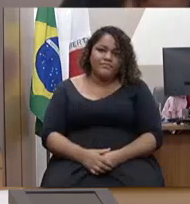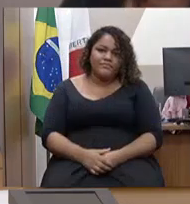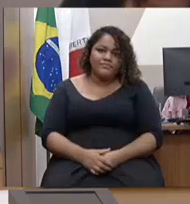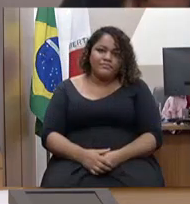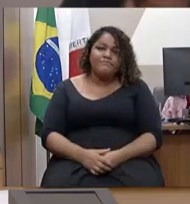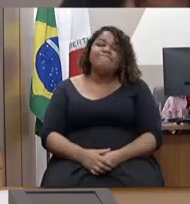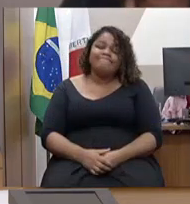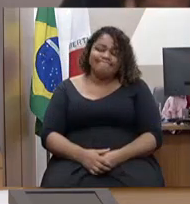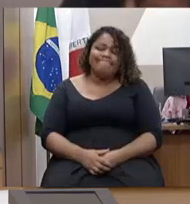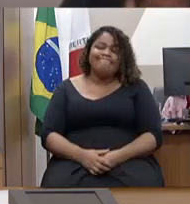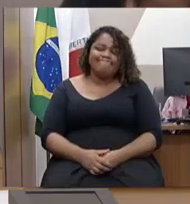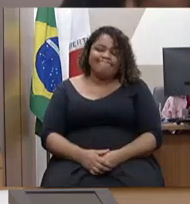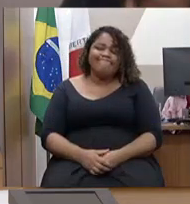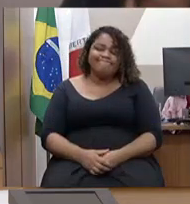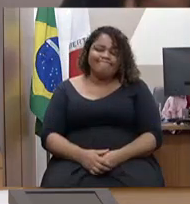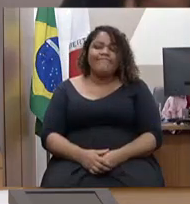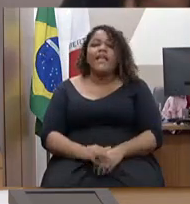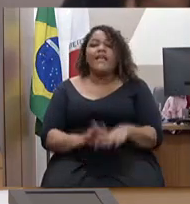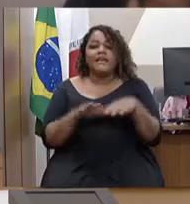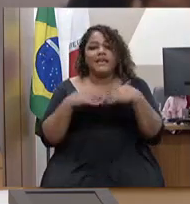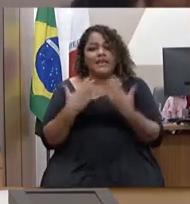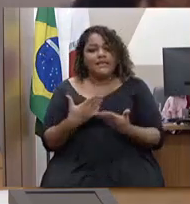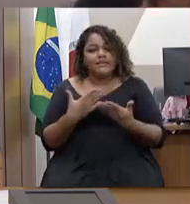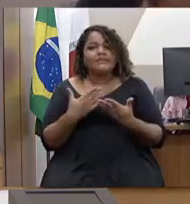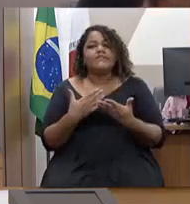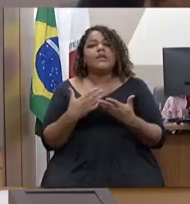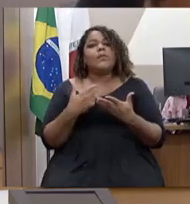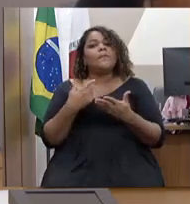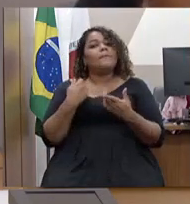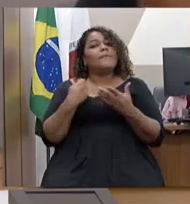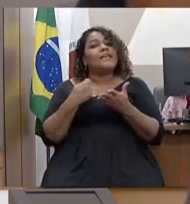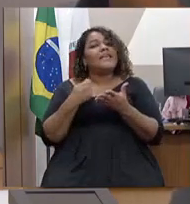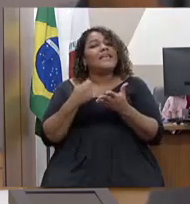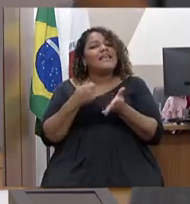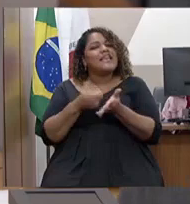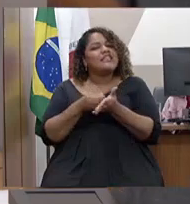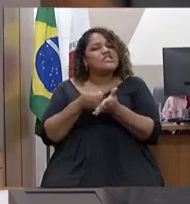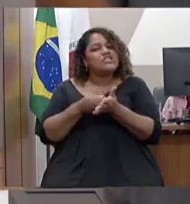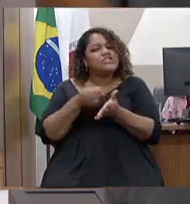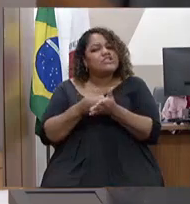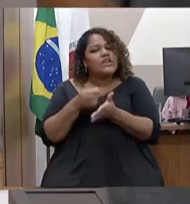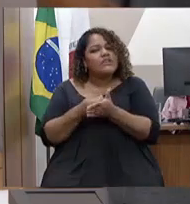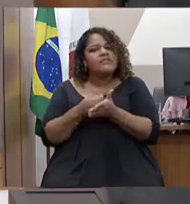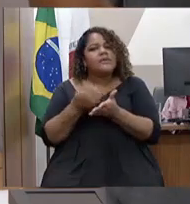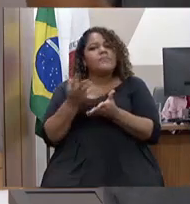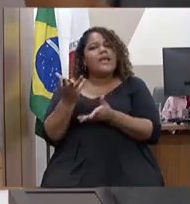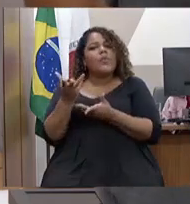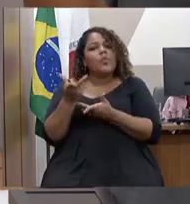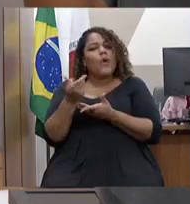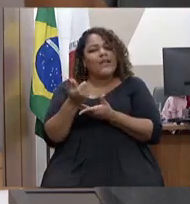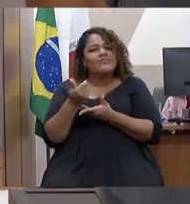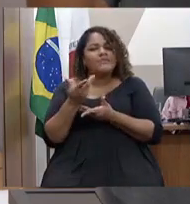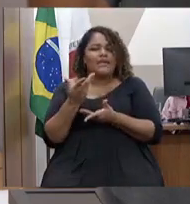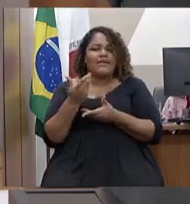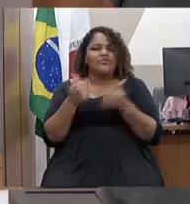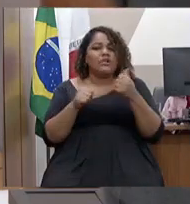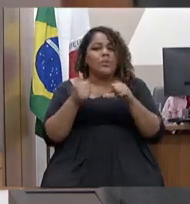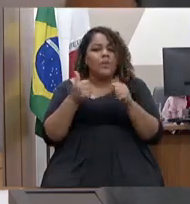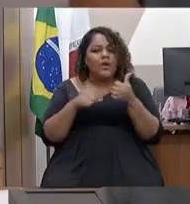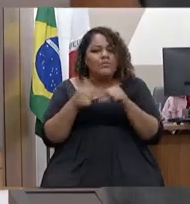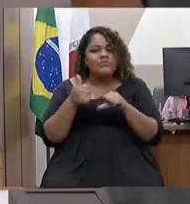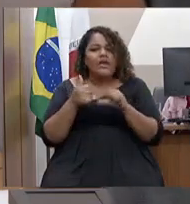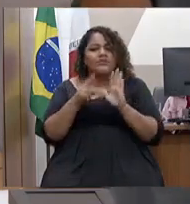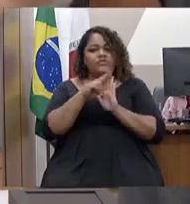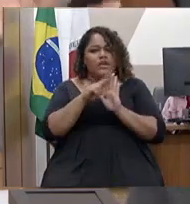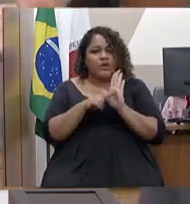então exigência sobre a qualidade da plataforma existe sobre a aplicação da Norma gente o poder